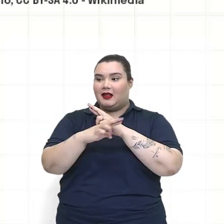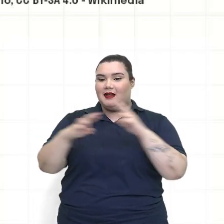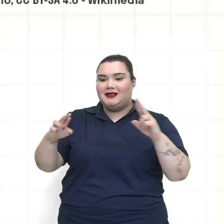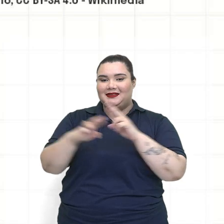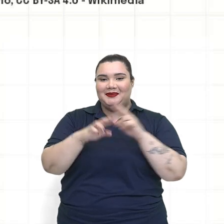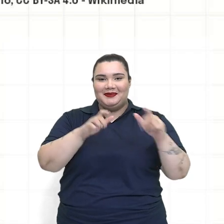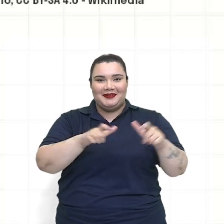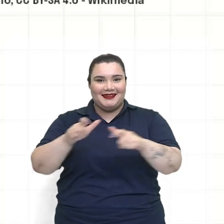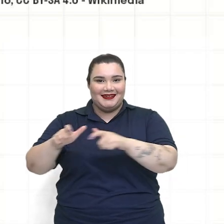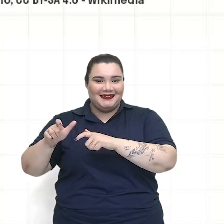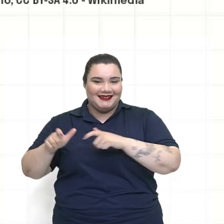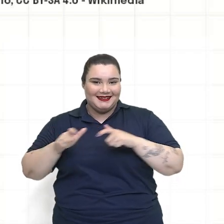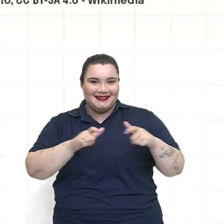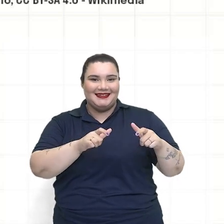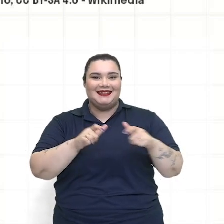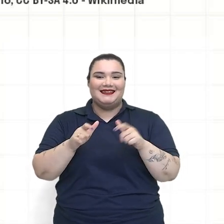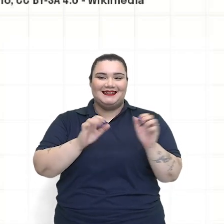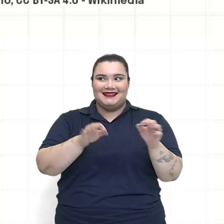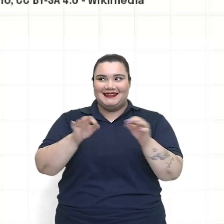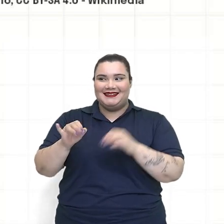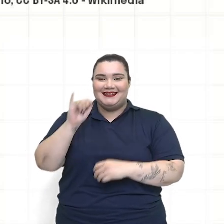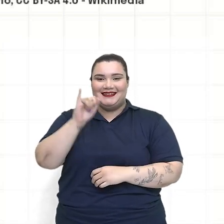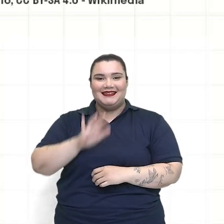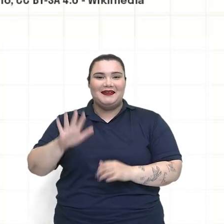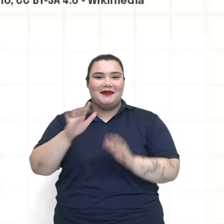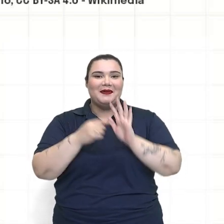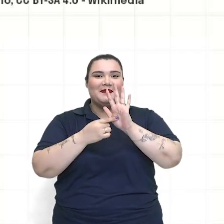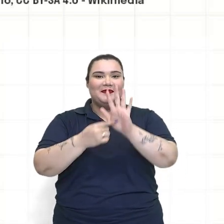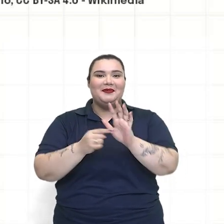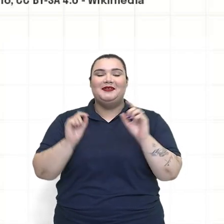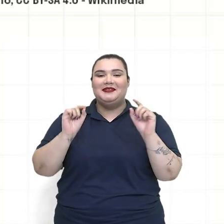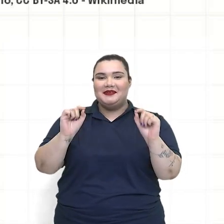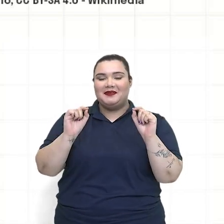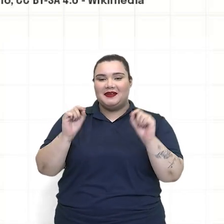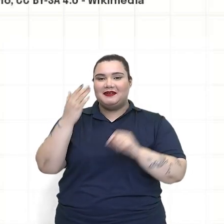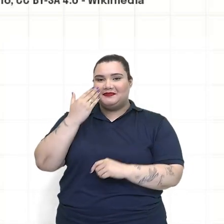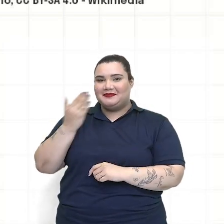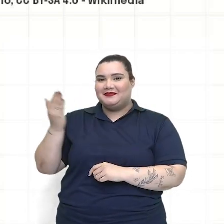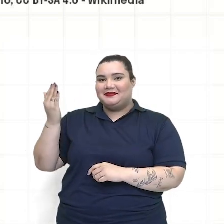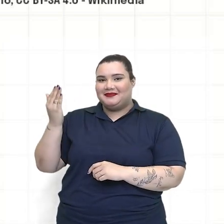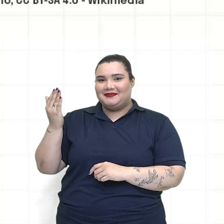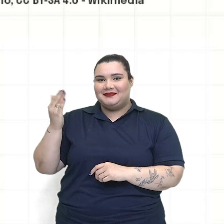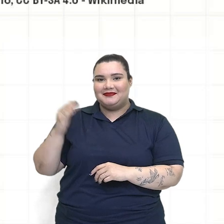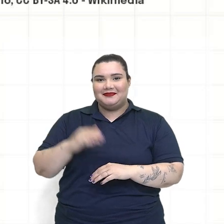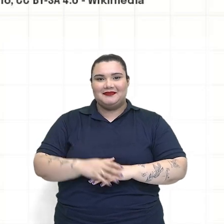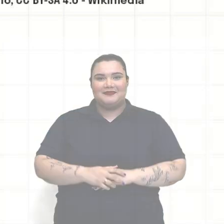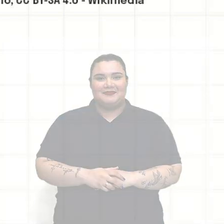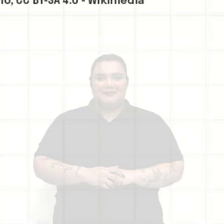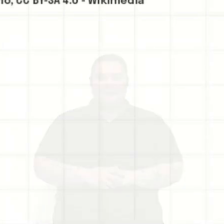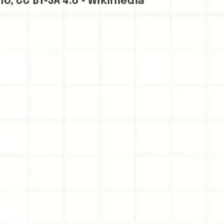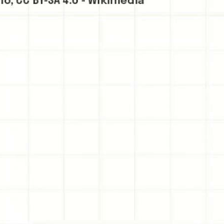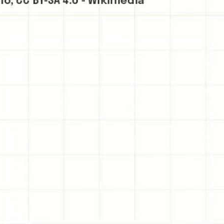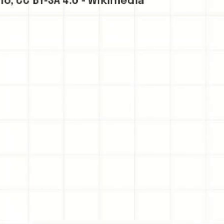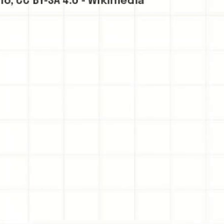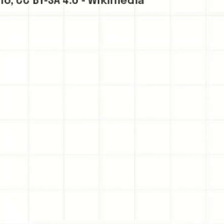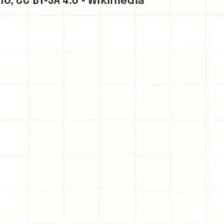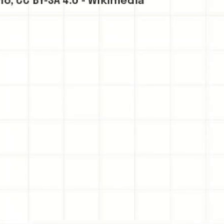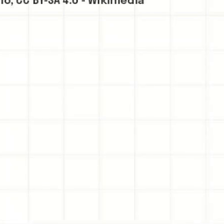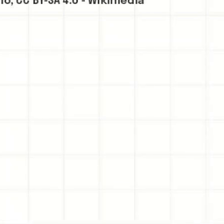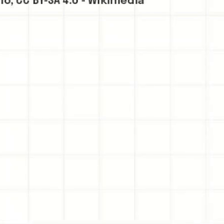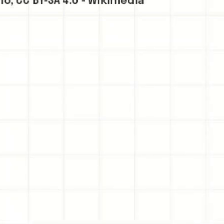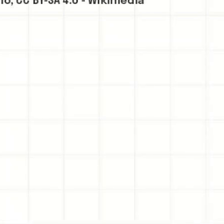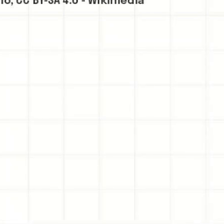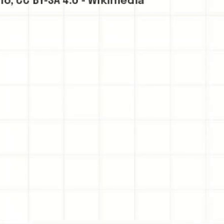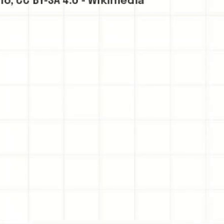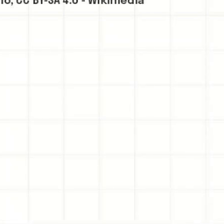né. Nessa imagem que temos aqui, né, nós temos aqui, ó, a imagem aqui, ó, deixa eu destacar